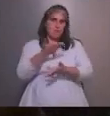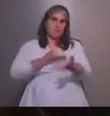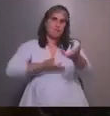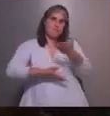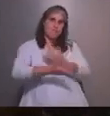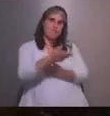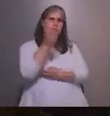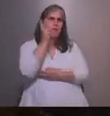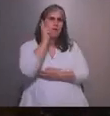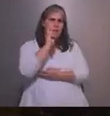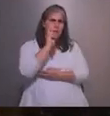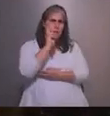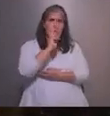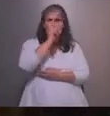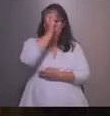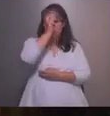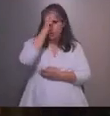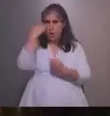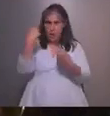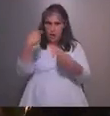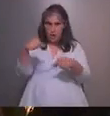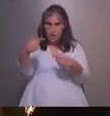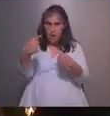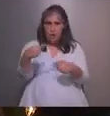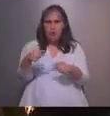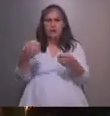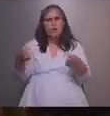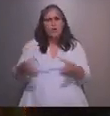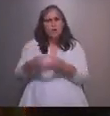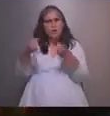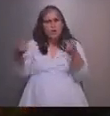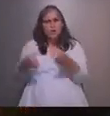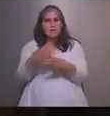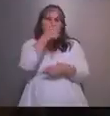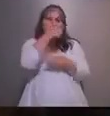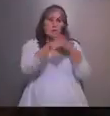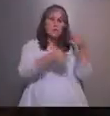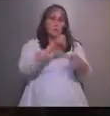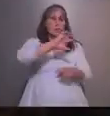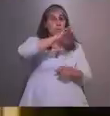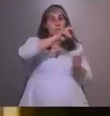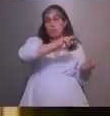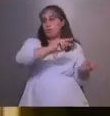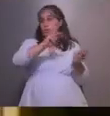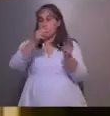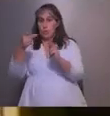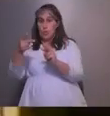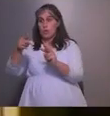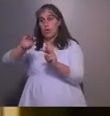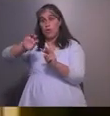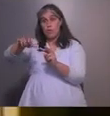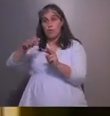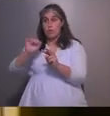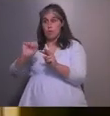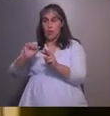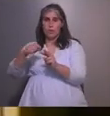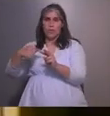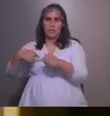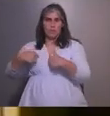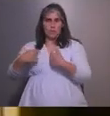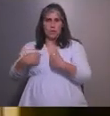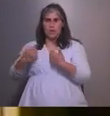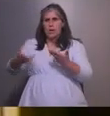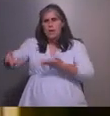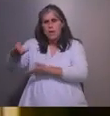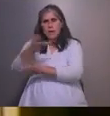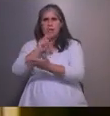valores, o encontro e convivência entre migrantes e cidadãos de um país pode ser bênção e